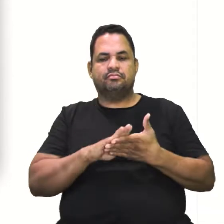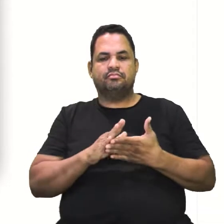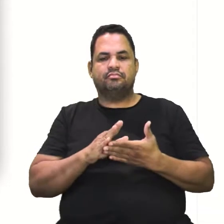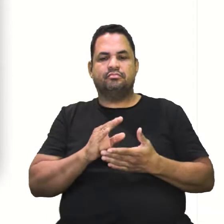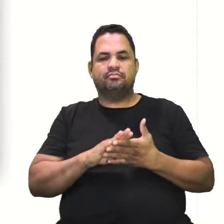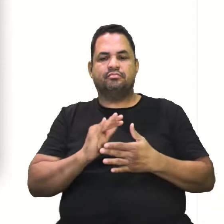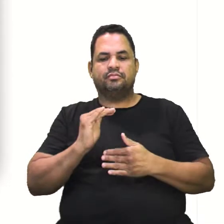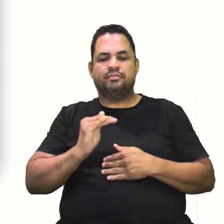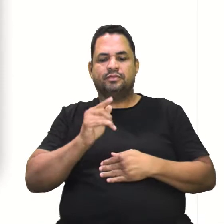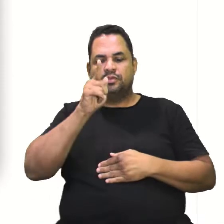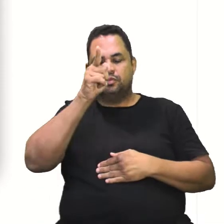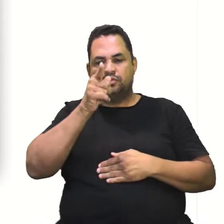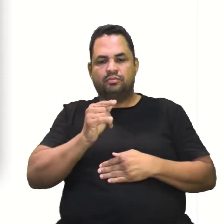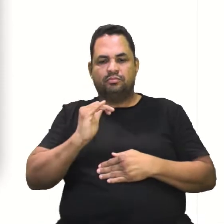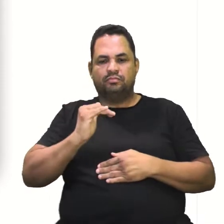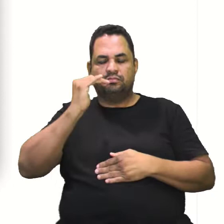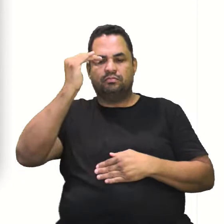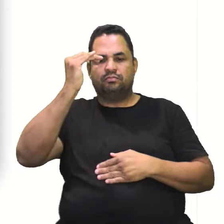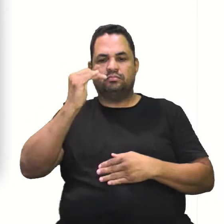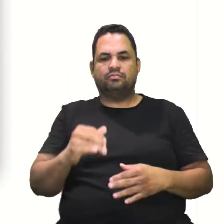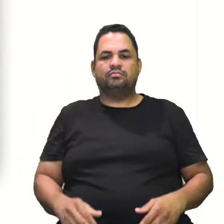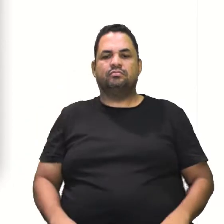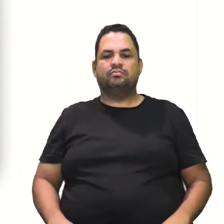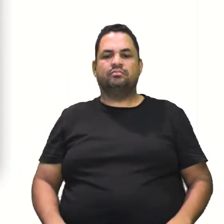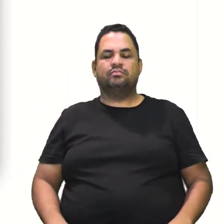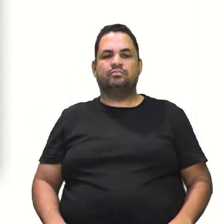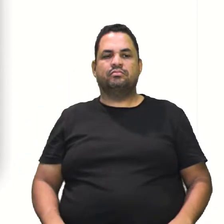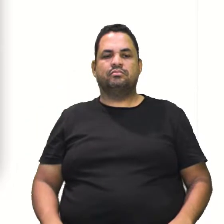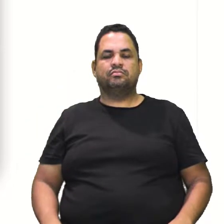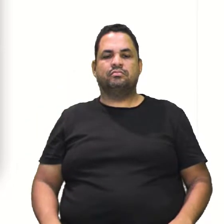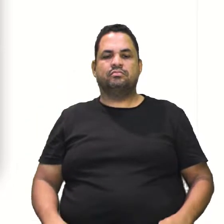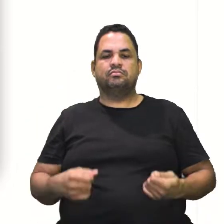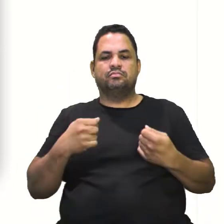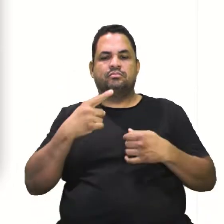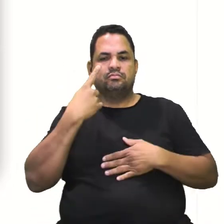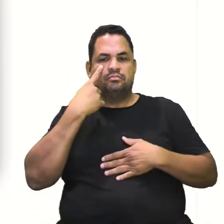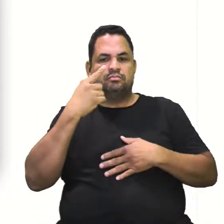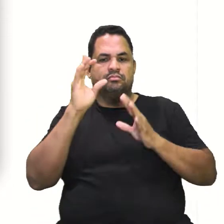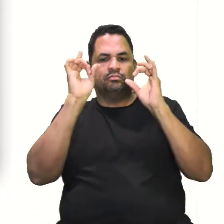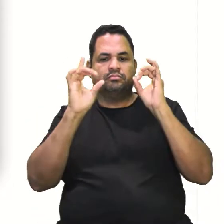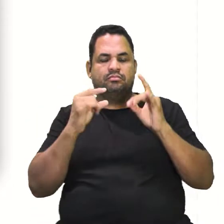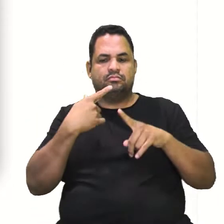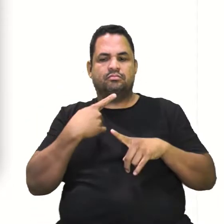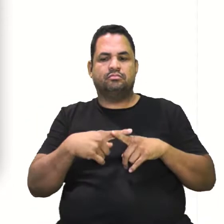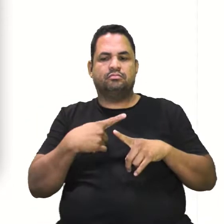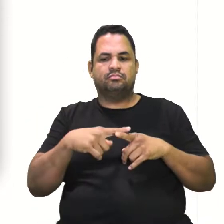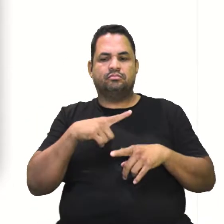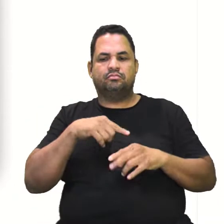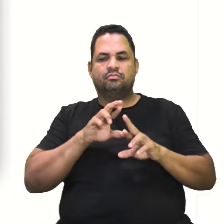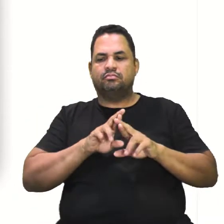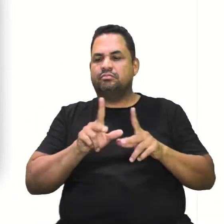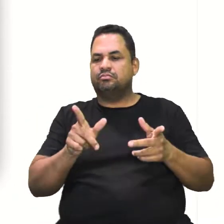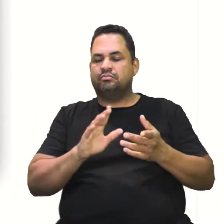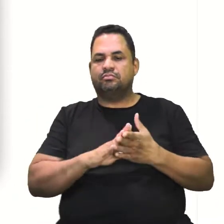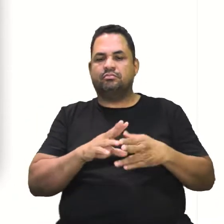o eixo maior, não é, da nossa hipérbole. Então a gente tem que verificar esses detalhes porque tem essas diferenças, por isso que vale a pena